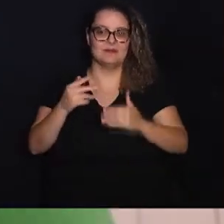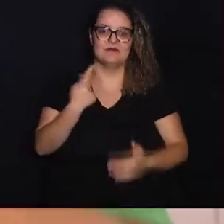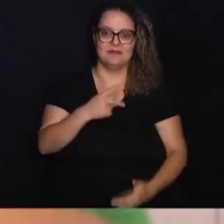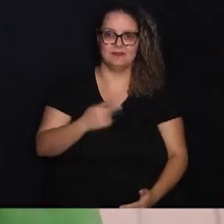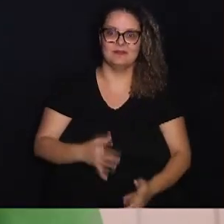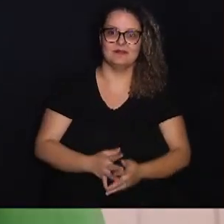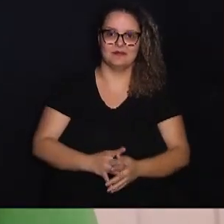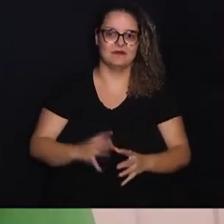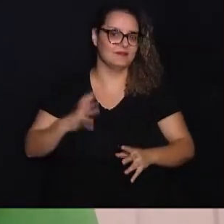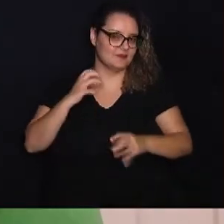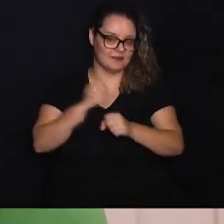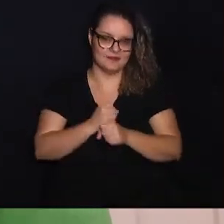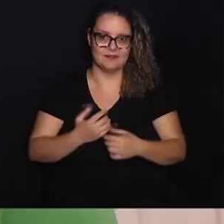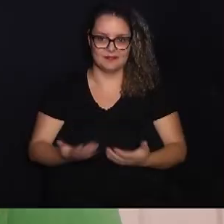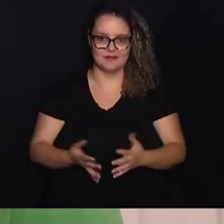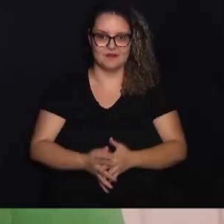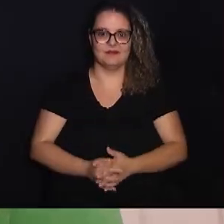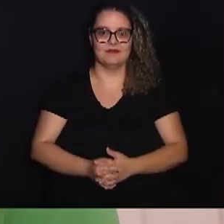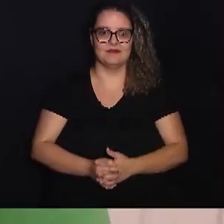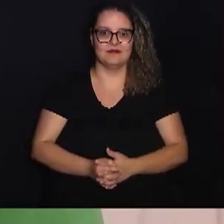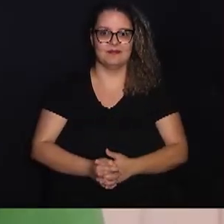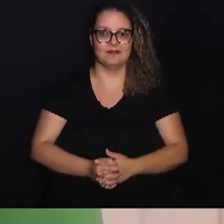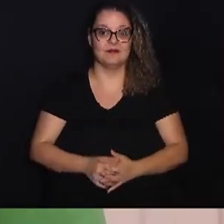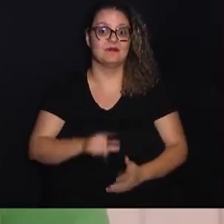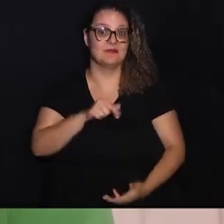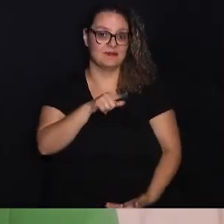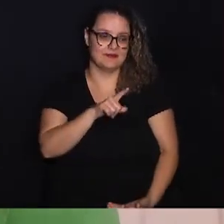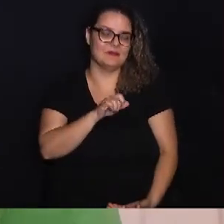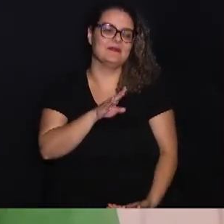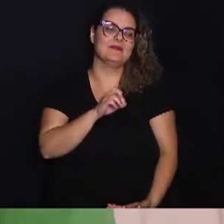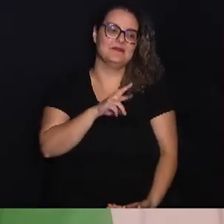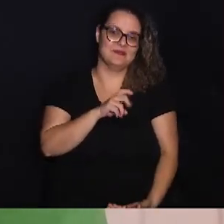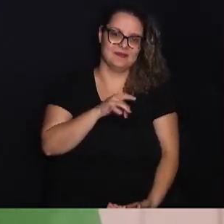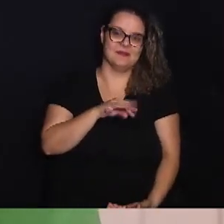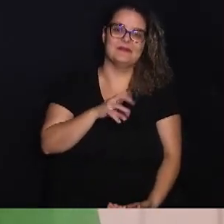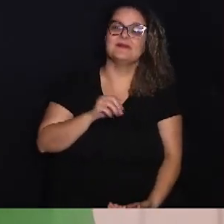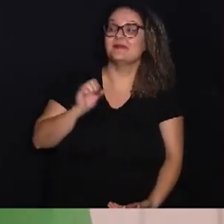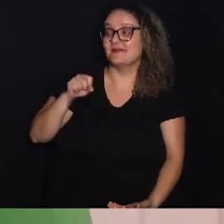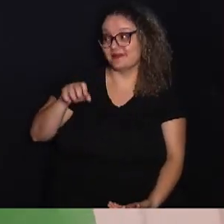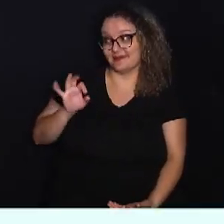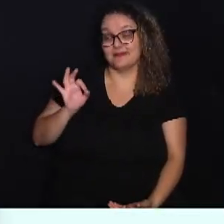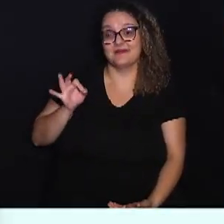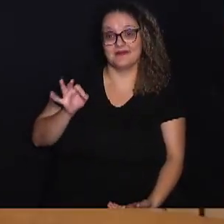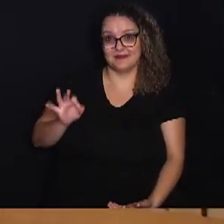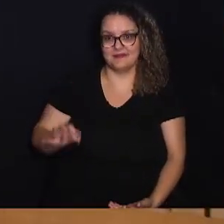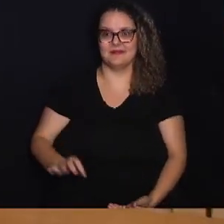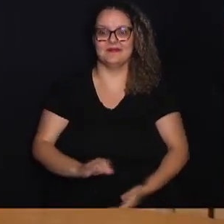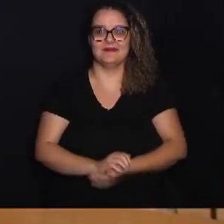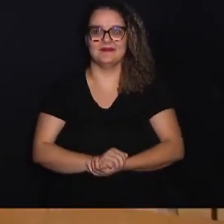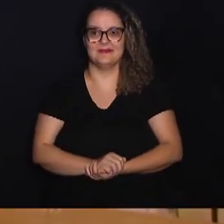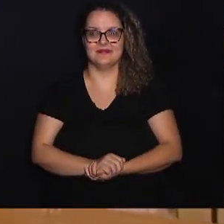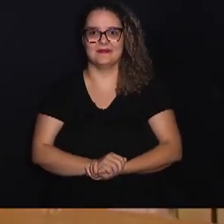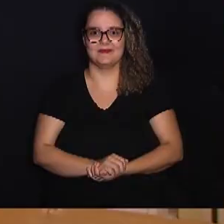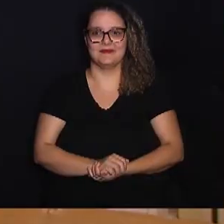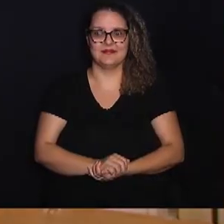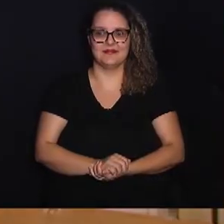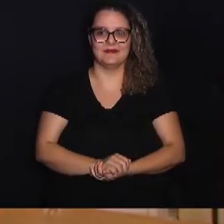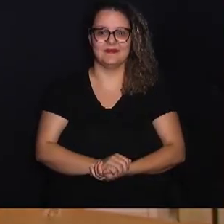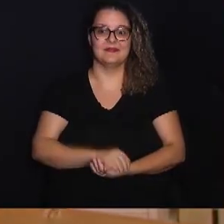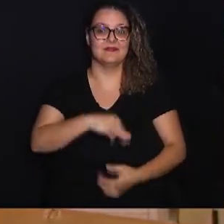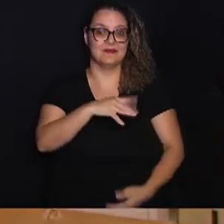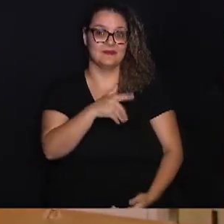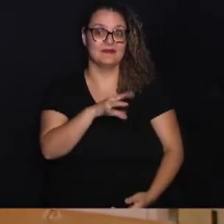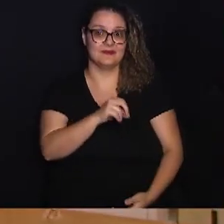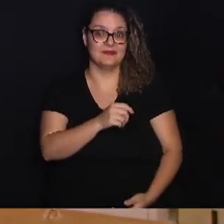deles integralmente aqui. Um laboratório aqui. Um laboratório. Isso mesmo. E o Tomé Machado é um dos alunos que